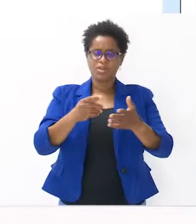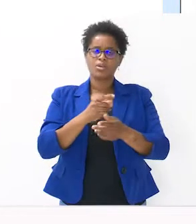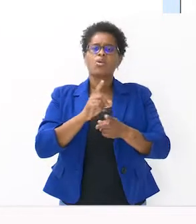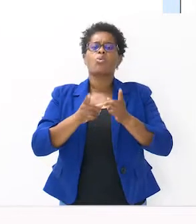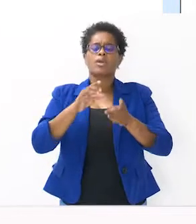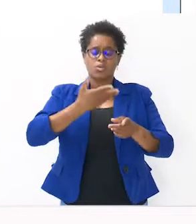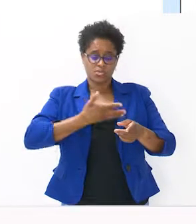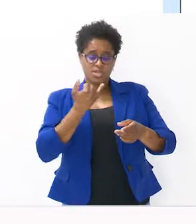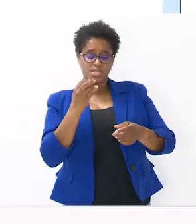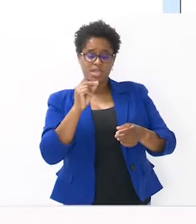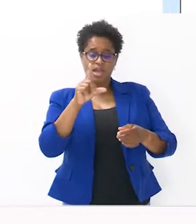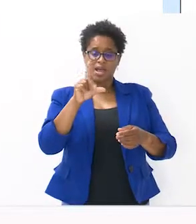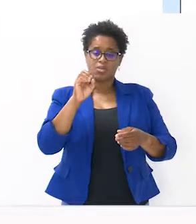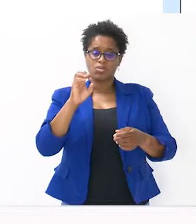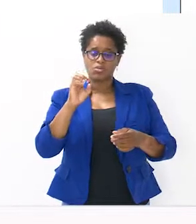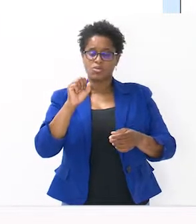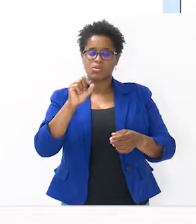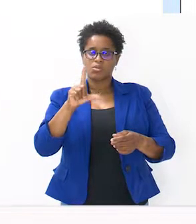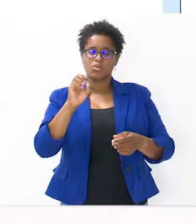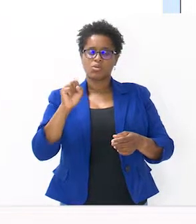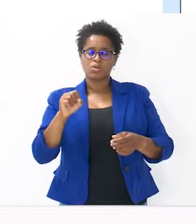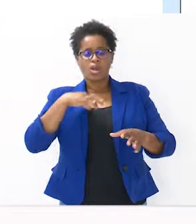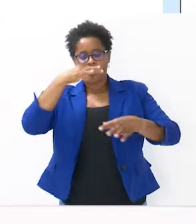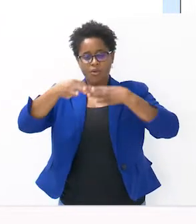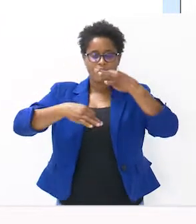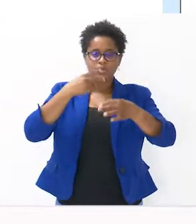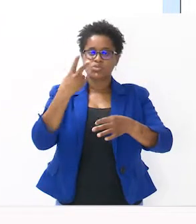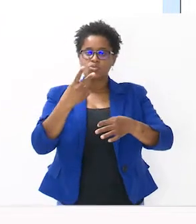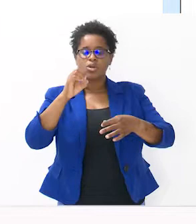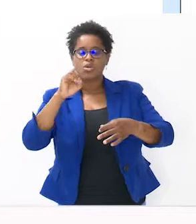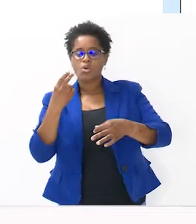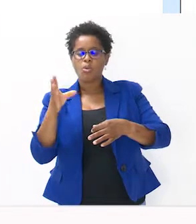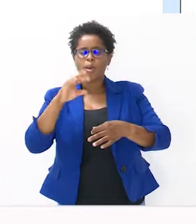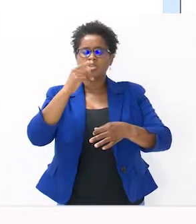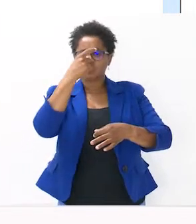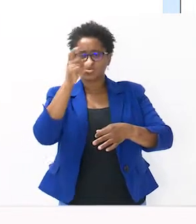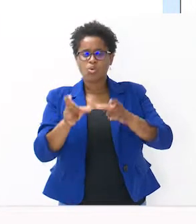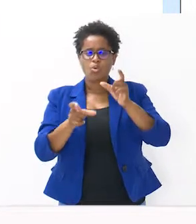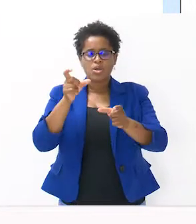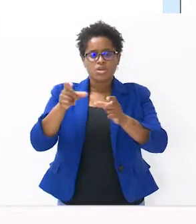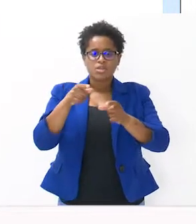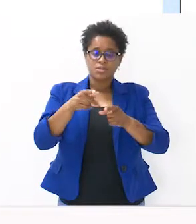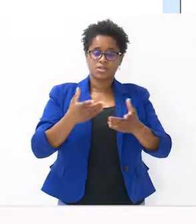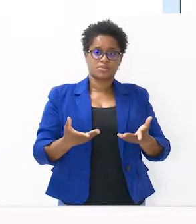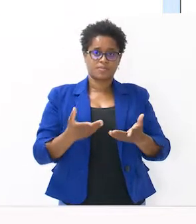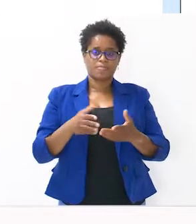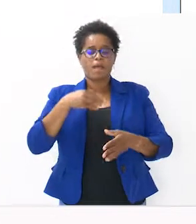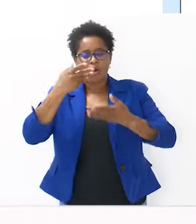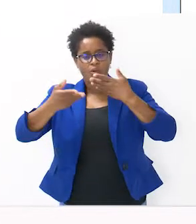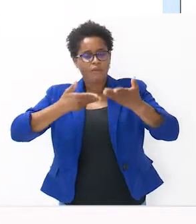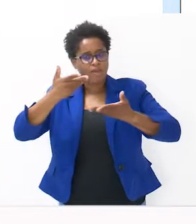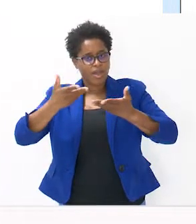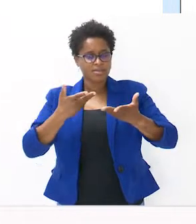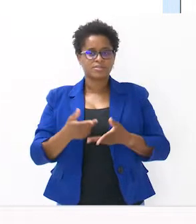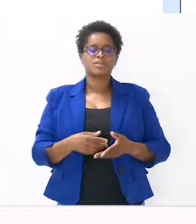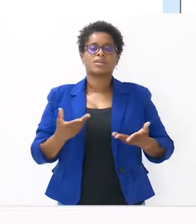um diálogo? É conversa entre duas ou mais pessoas. Neste caso, a conversa